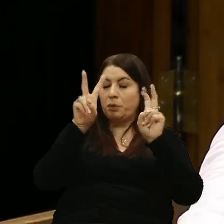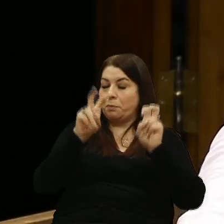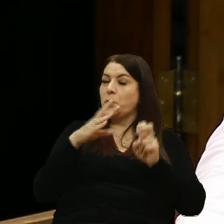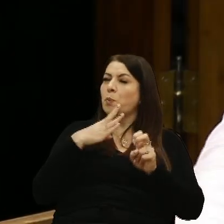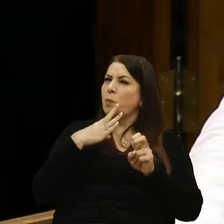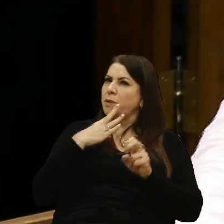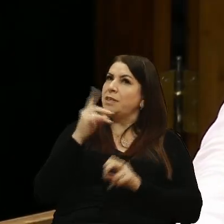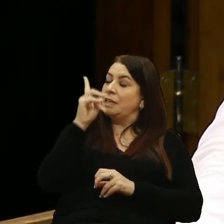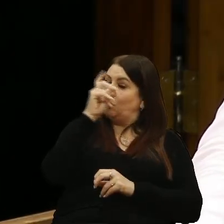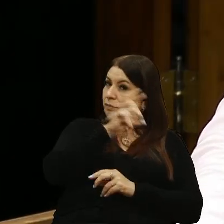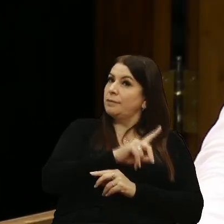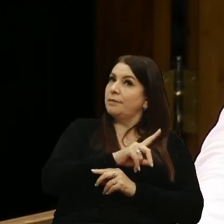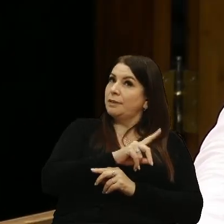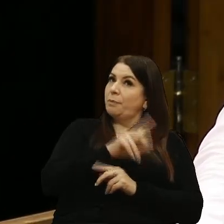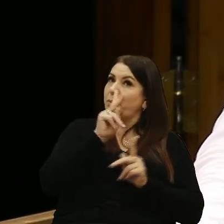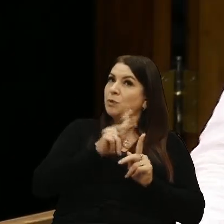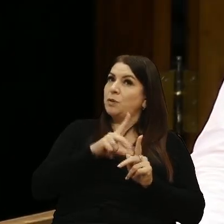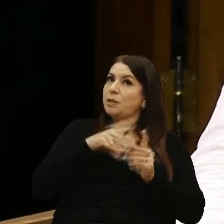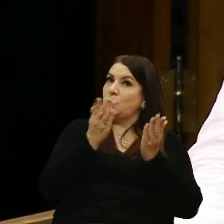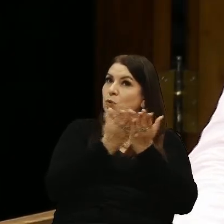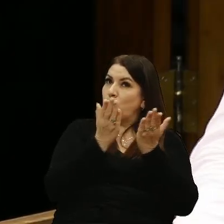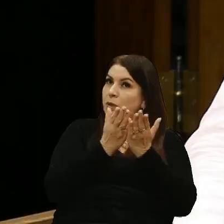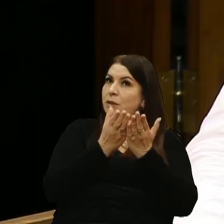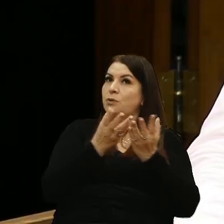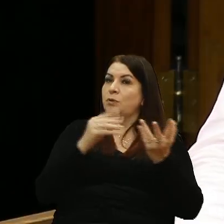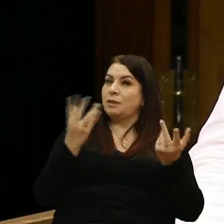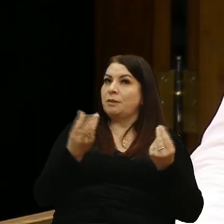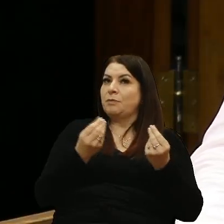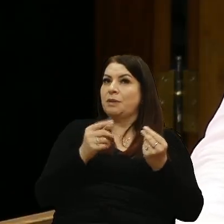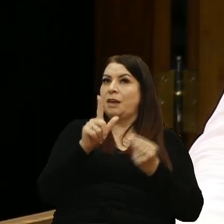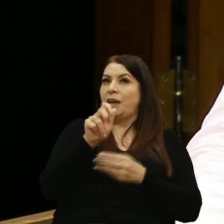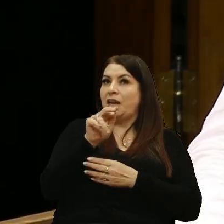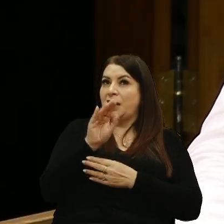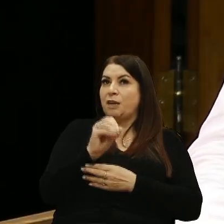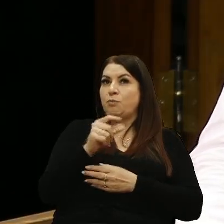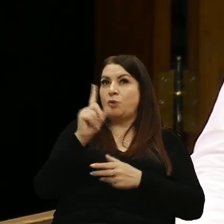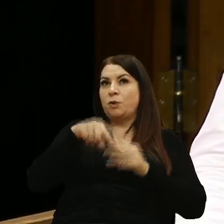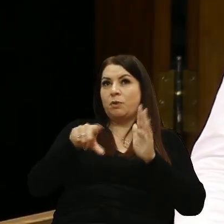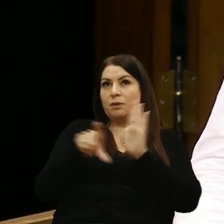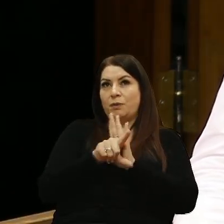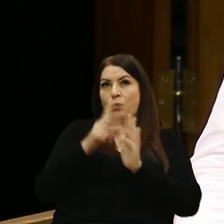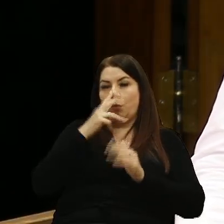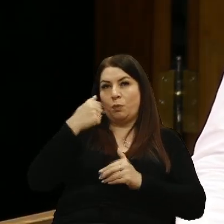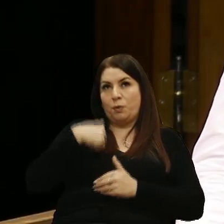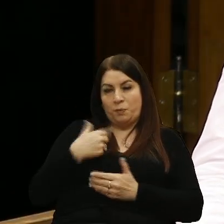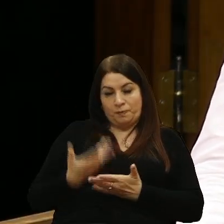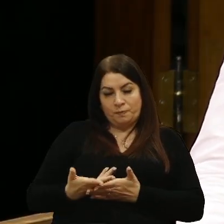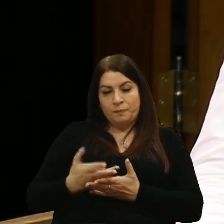e é difícil alguém ter estudado tanto de garimpo ilegal como eu.